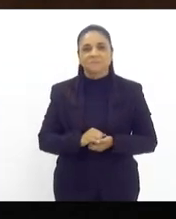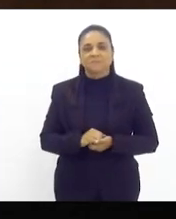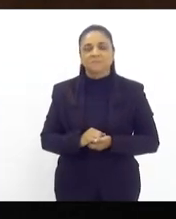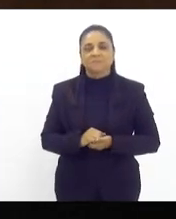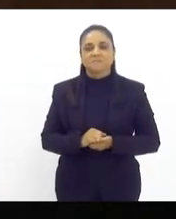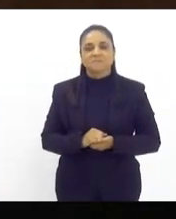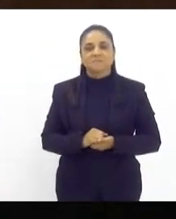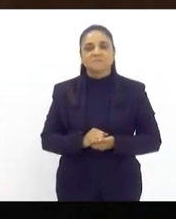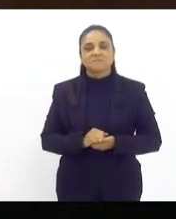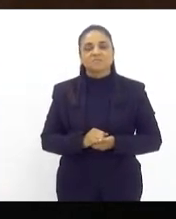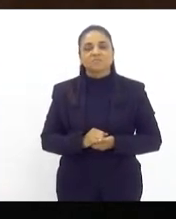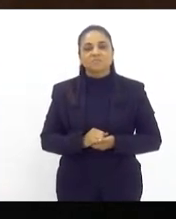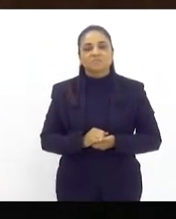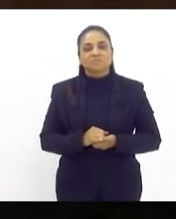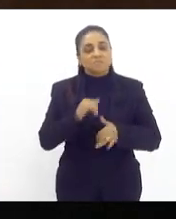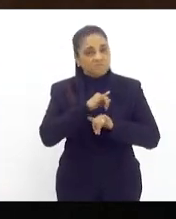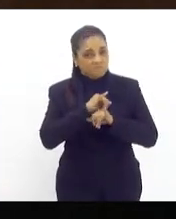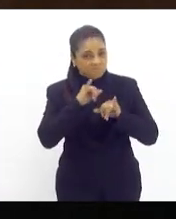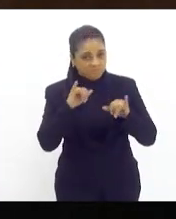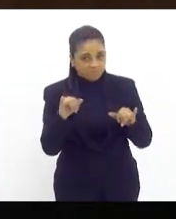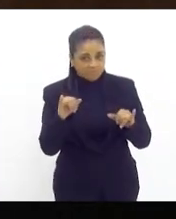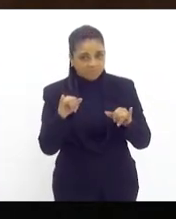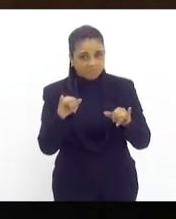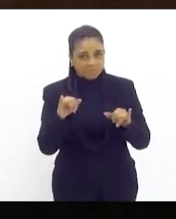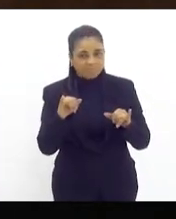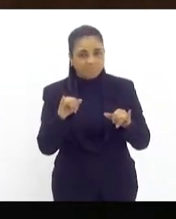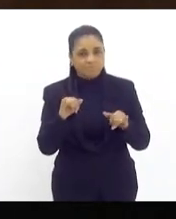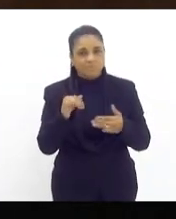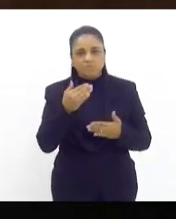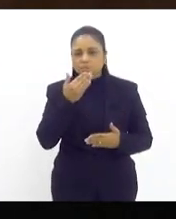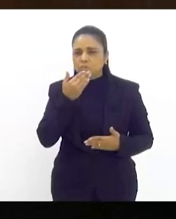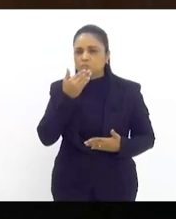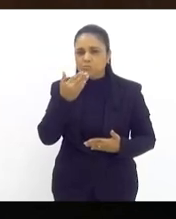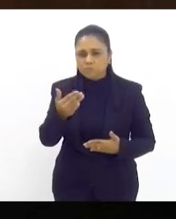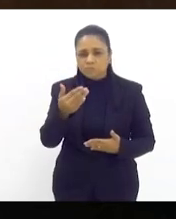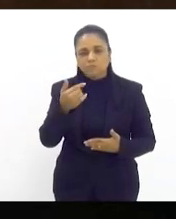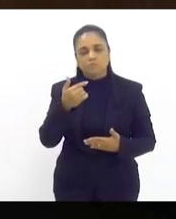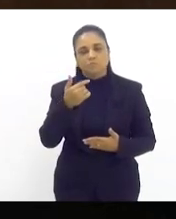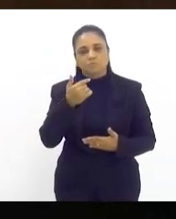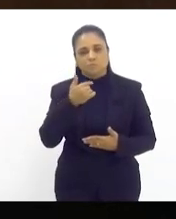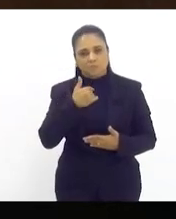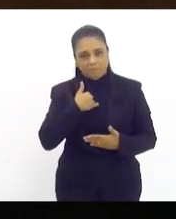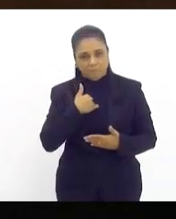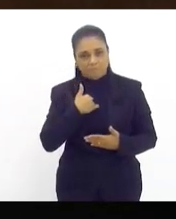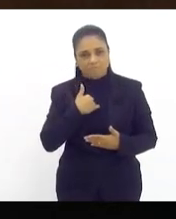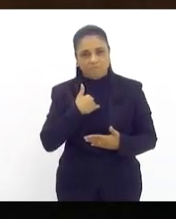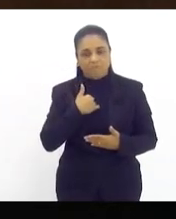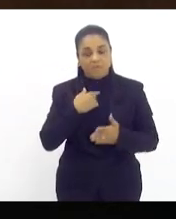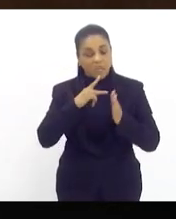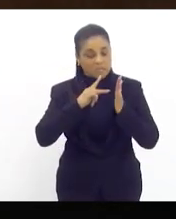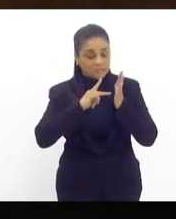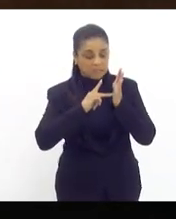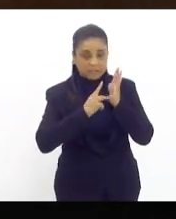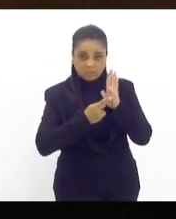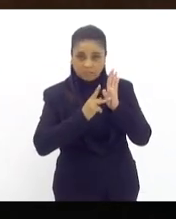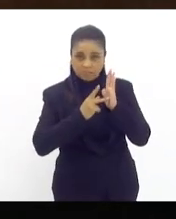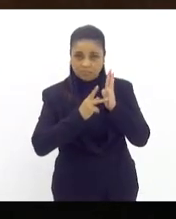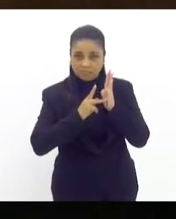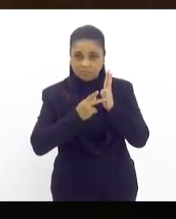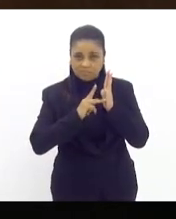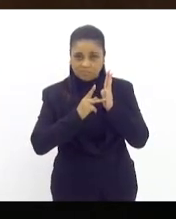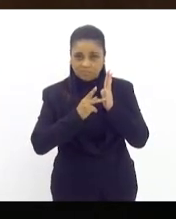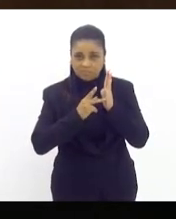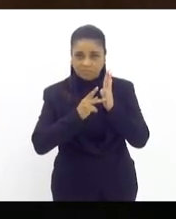que essa solicitação me foi feita através do sindicato né